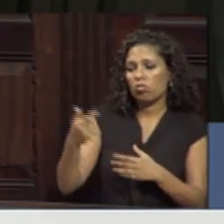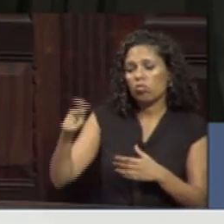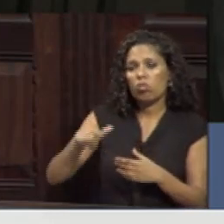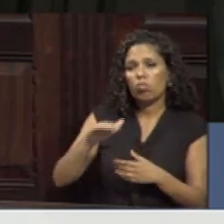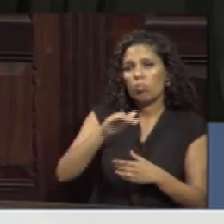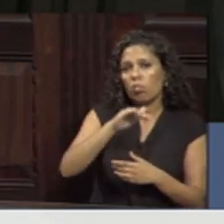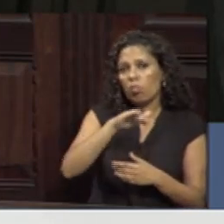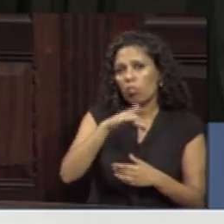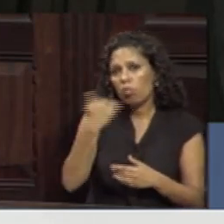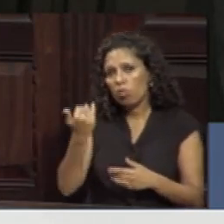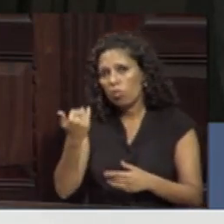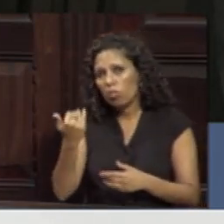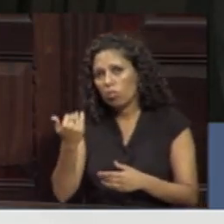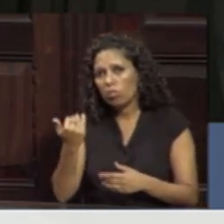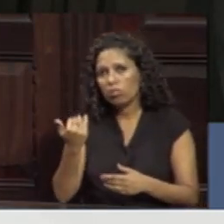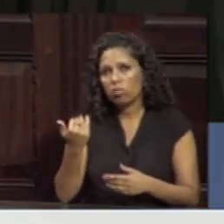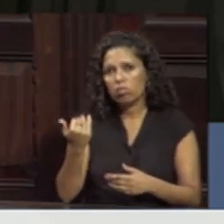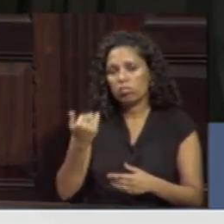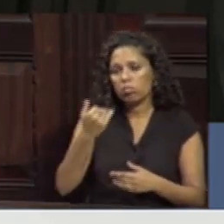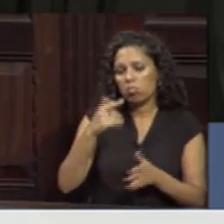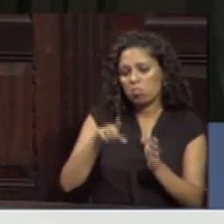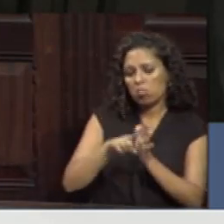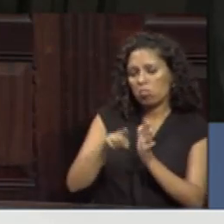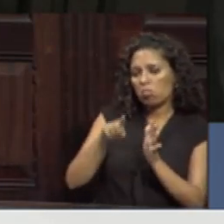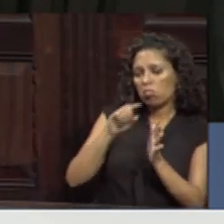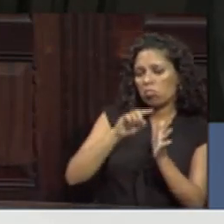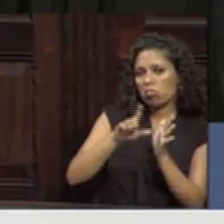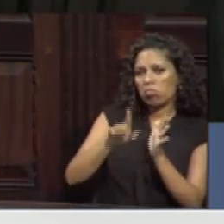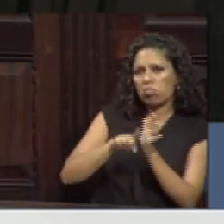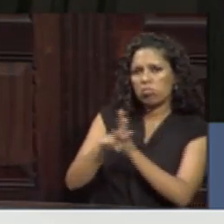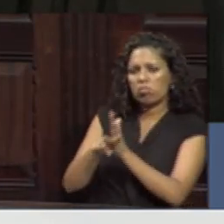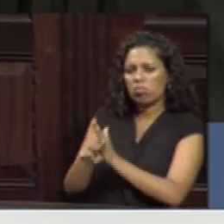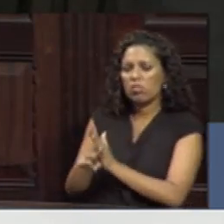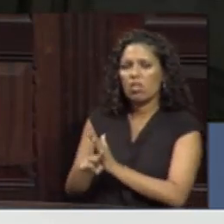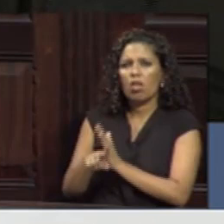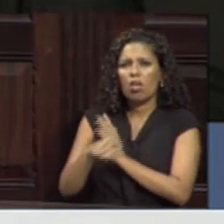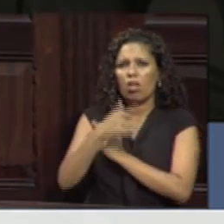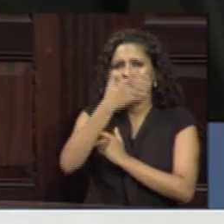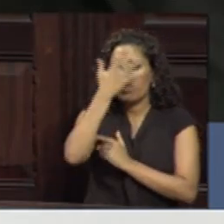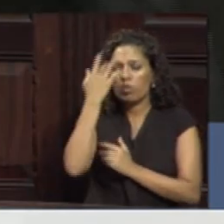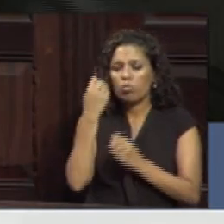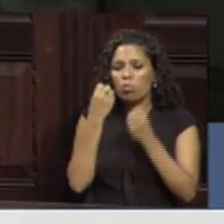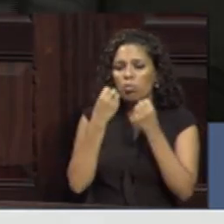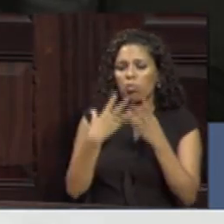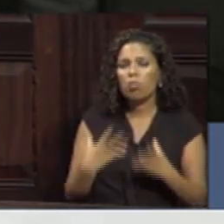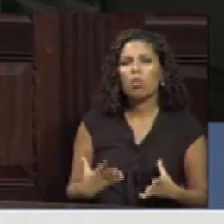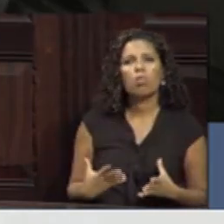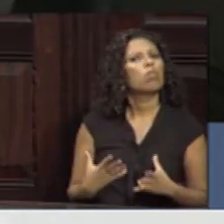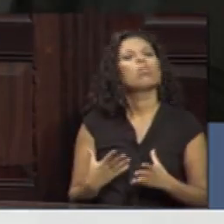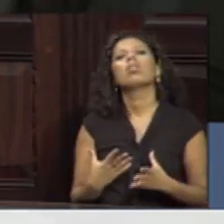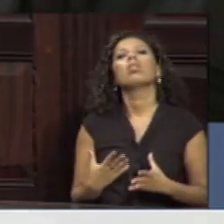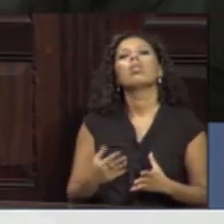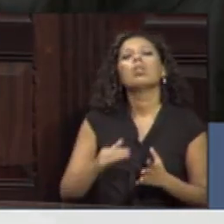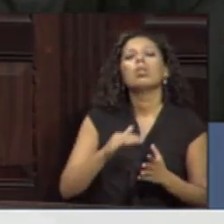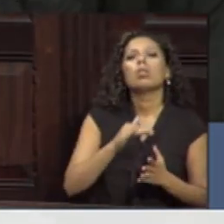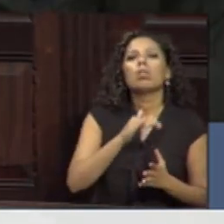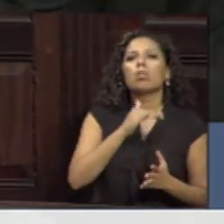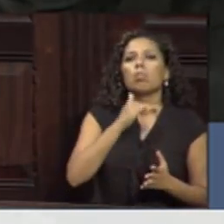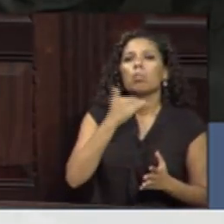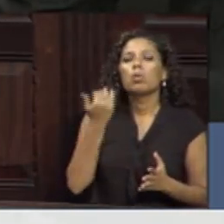nenhum parlamentar, não. Mas nenhuma pessoa de bem nesse estado possa